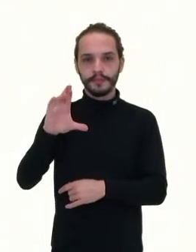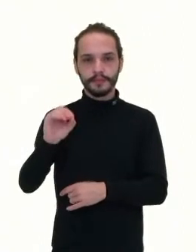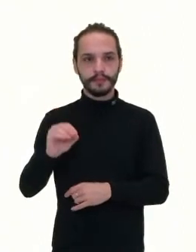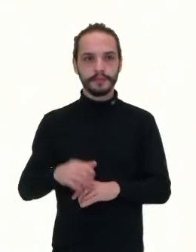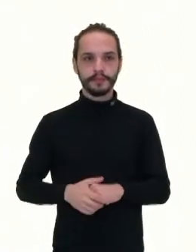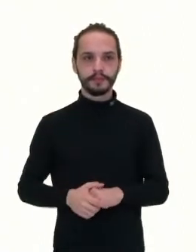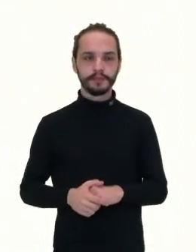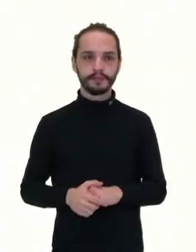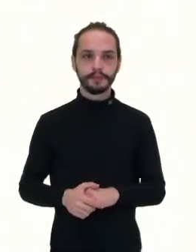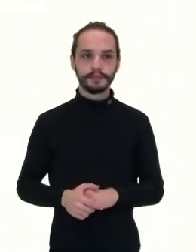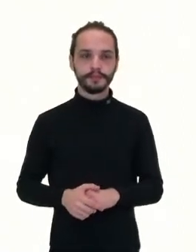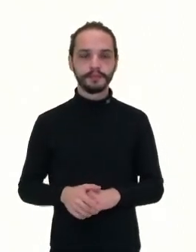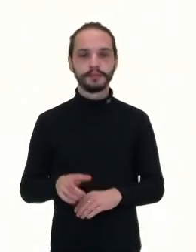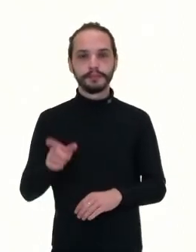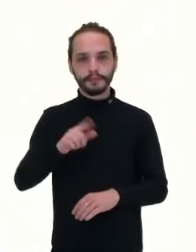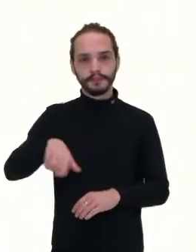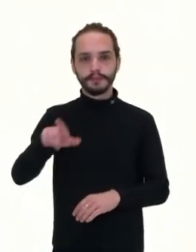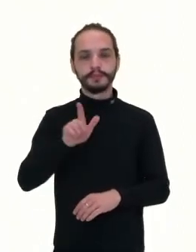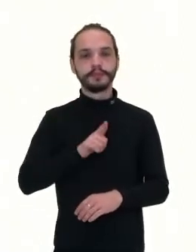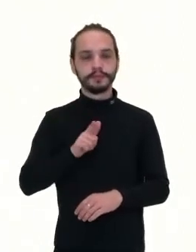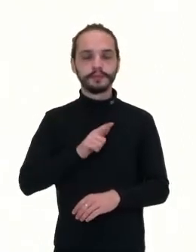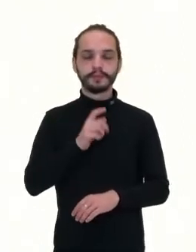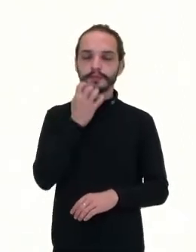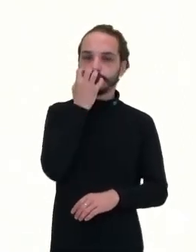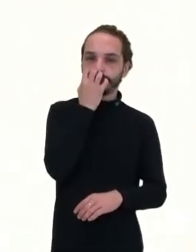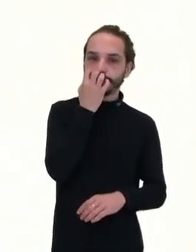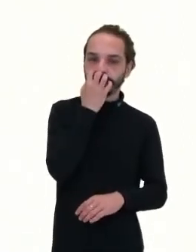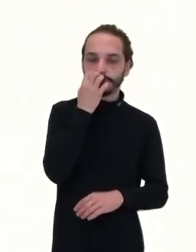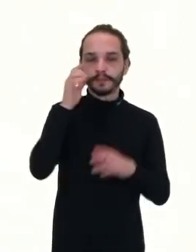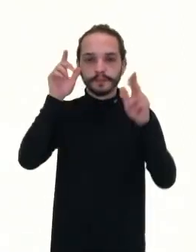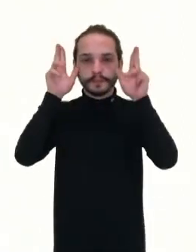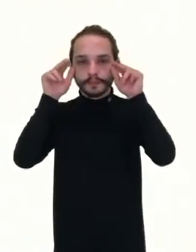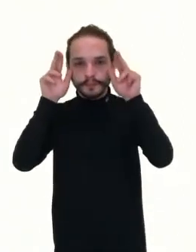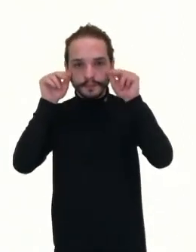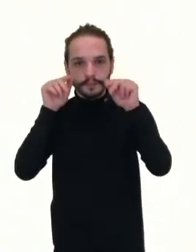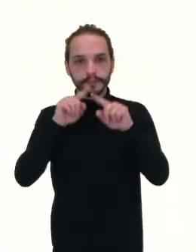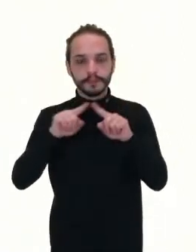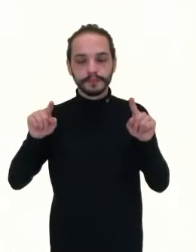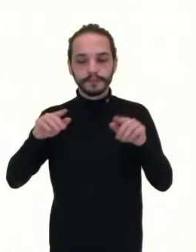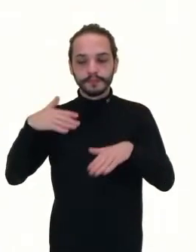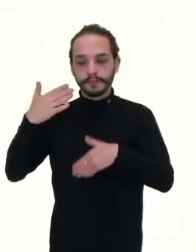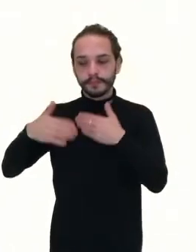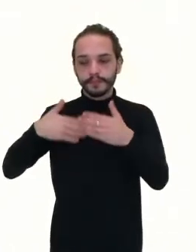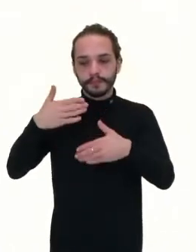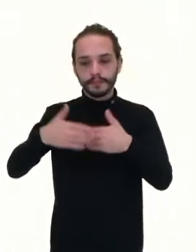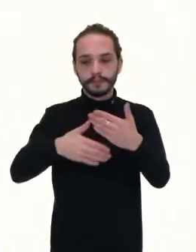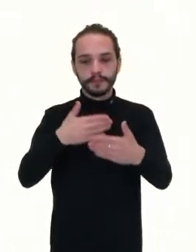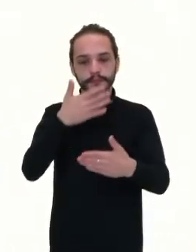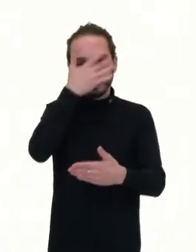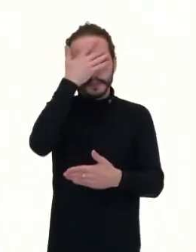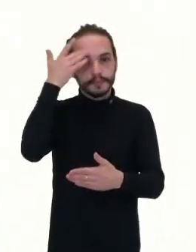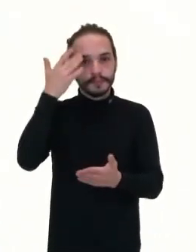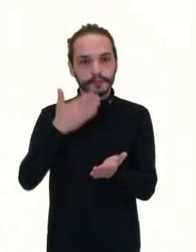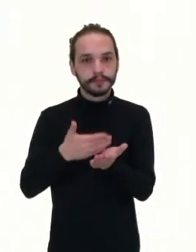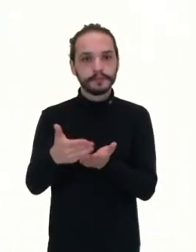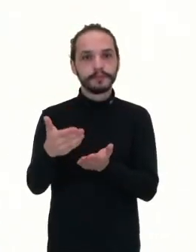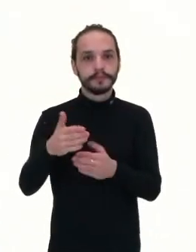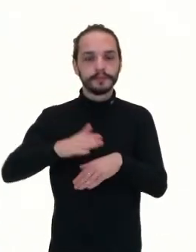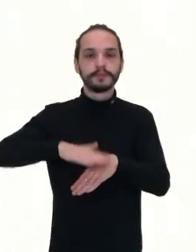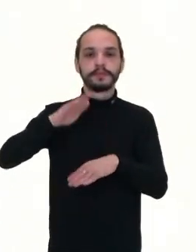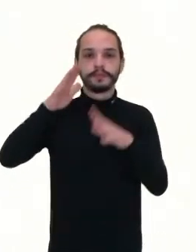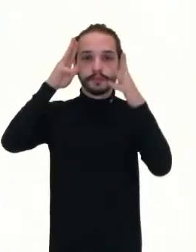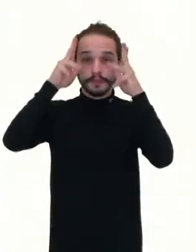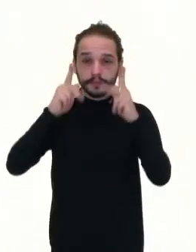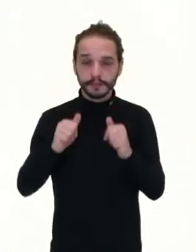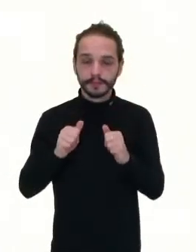tudo, eles utilizavam somente cães e cavalos, só que o circo foi evoluindo e o pessoal começou a colocar animais, inclusive animais selvagens. Só